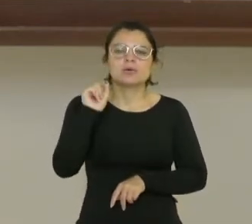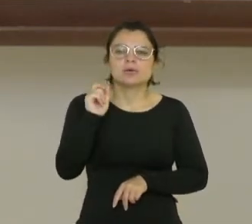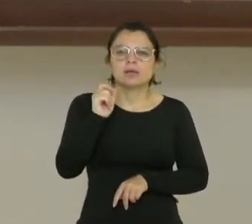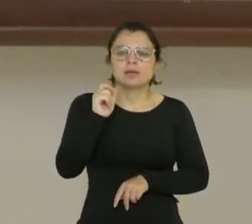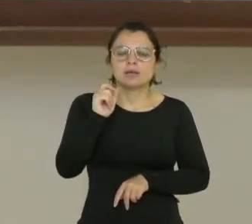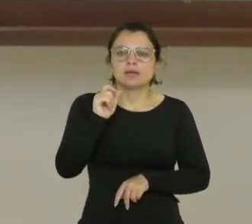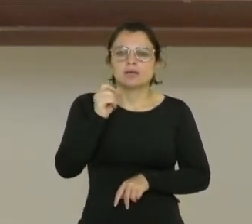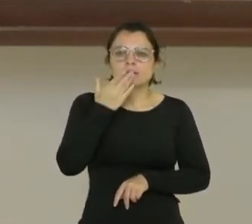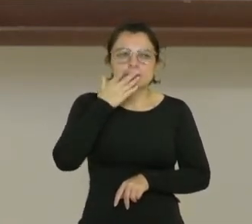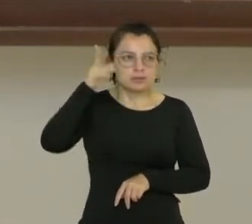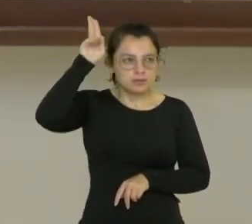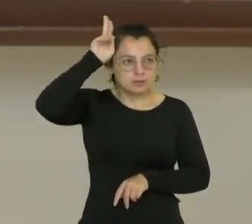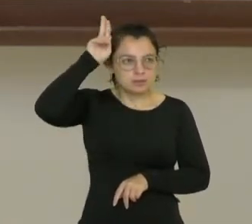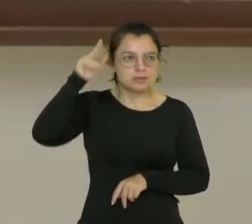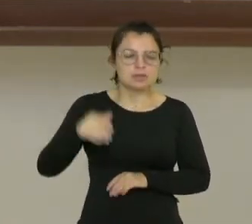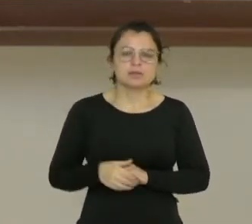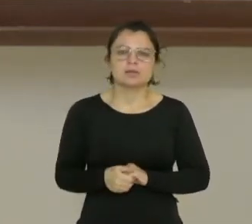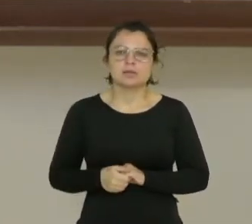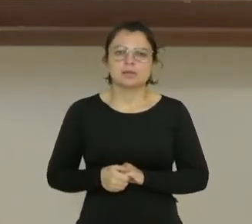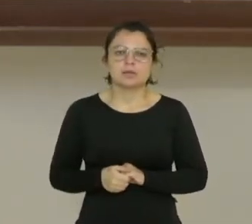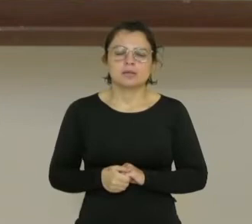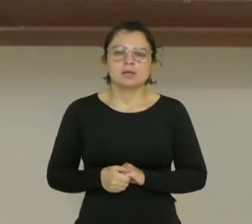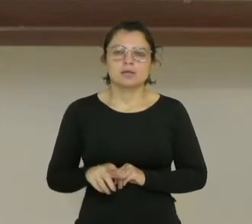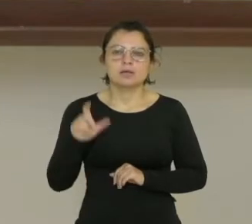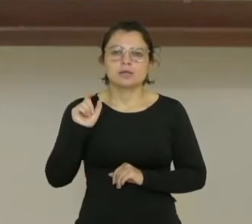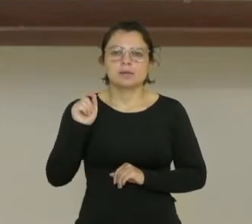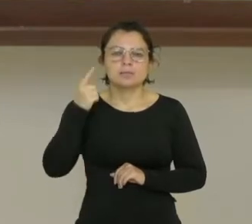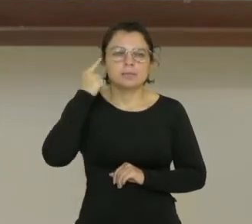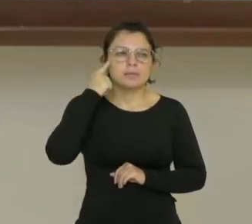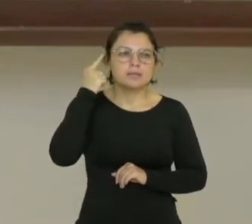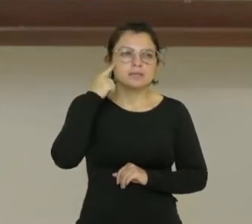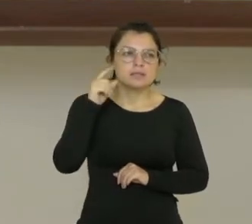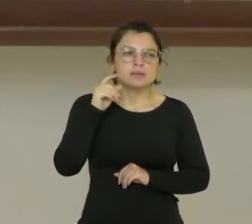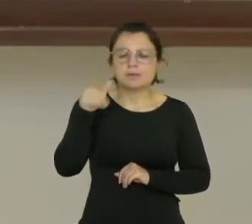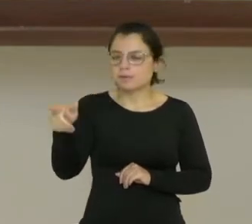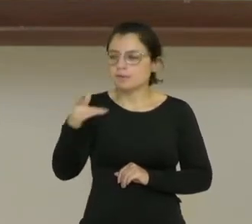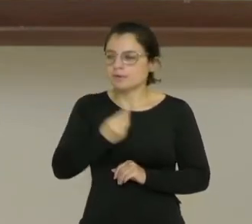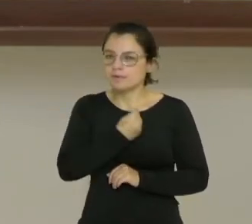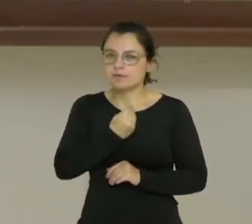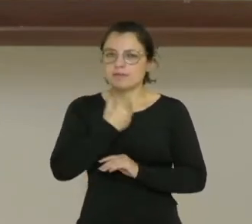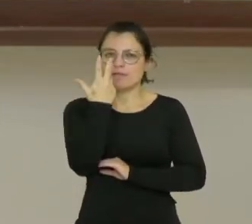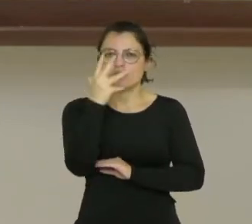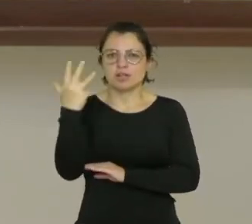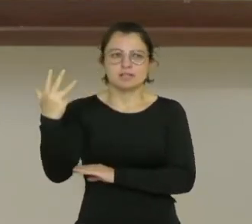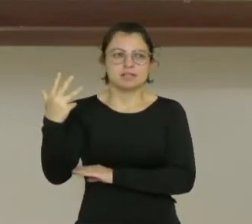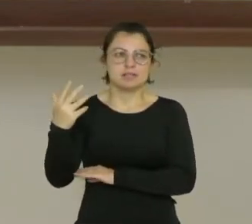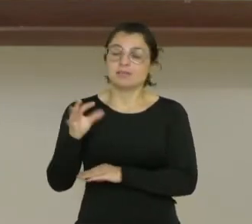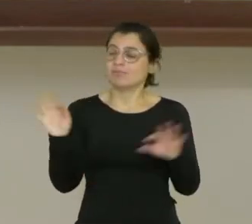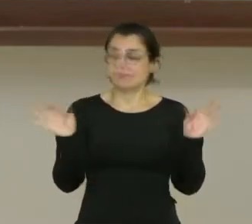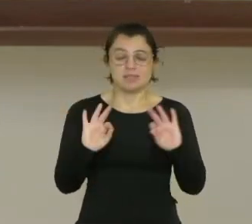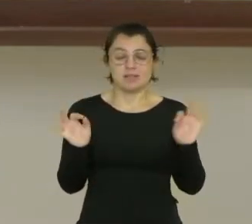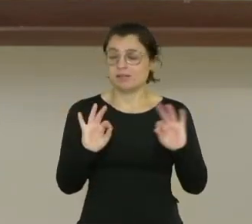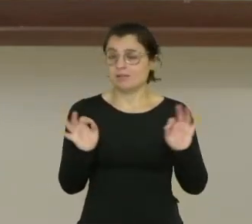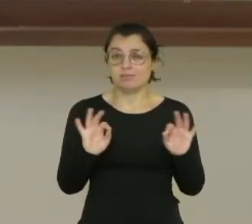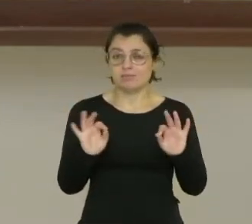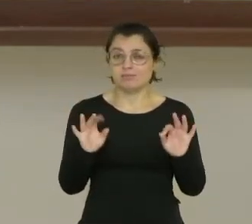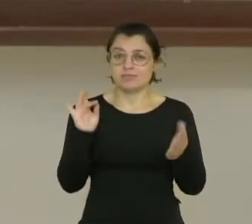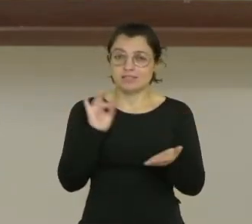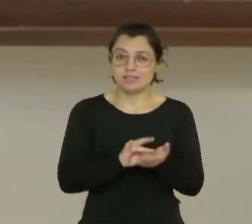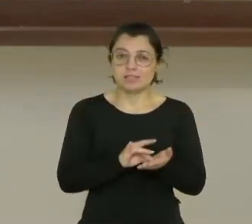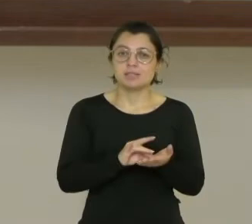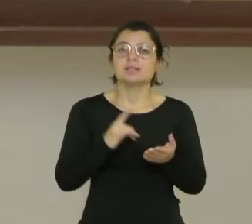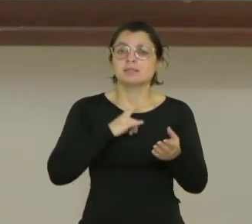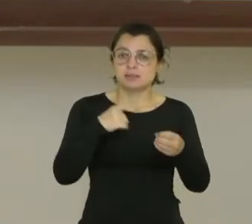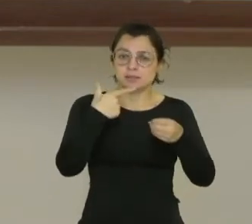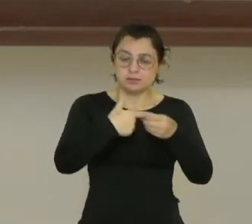brasileiro, que pensa, né, com o senso comum, ele acha que o índio é só aquele que vive na floresta. E na verdade não é, né? A